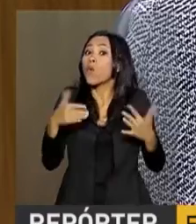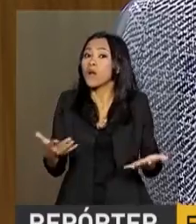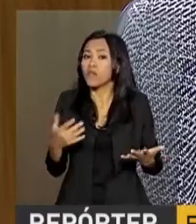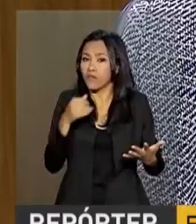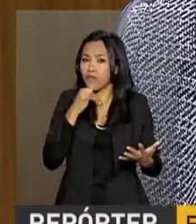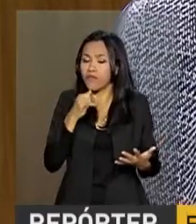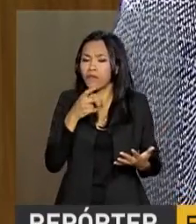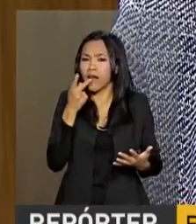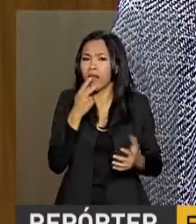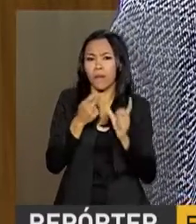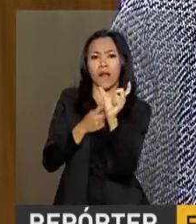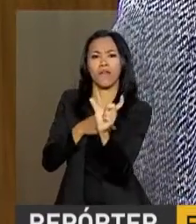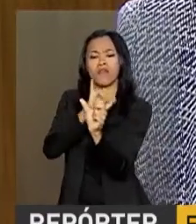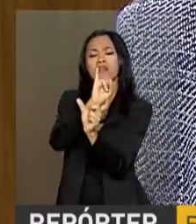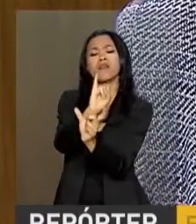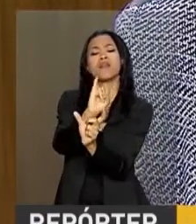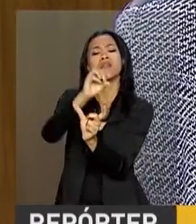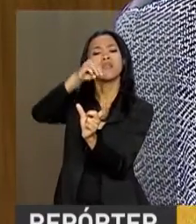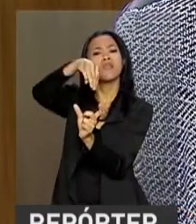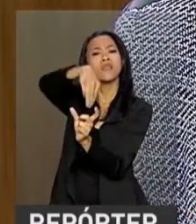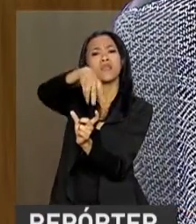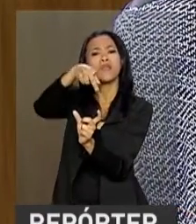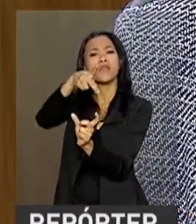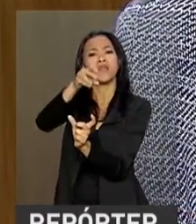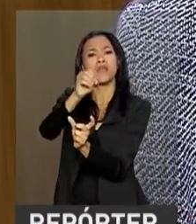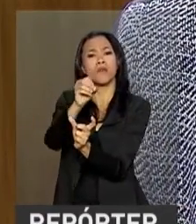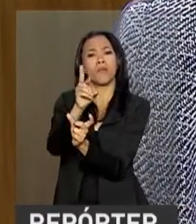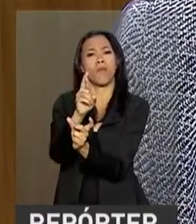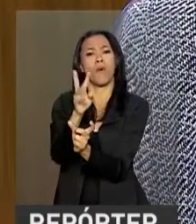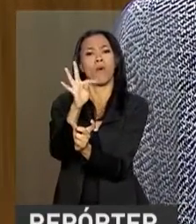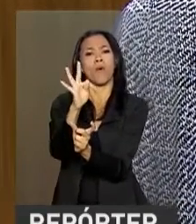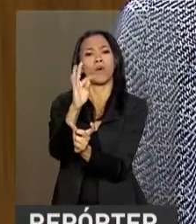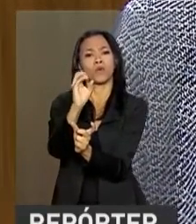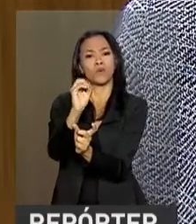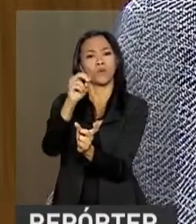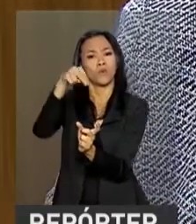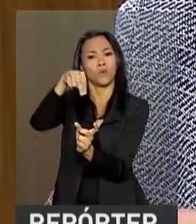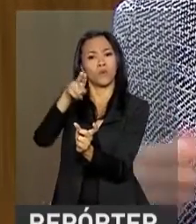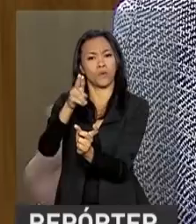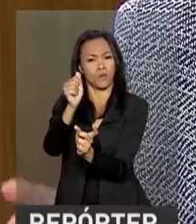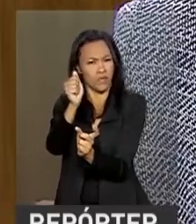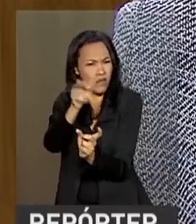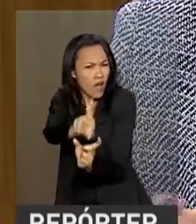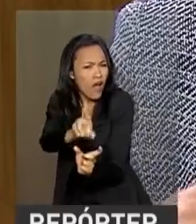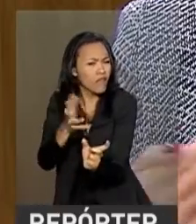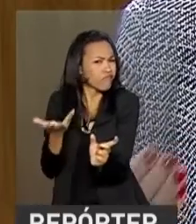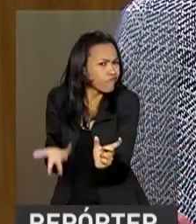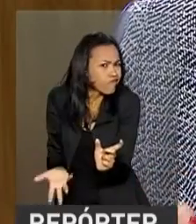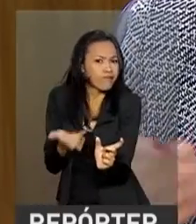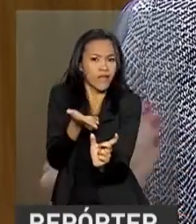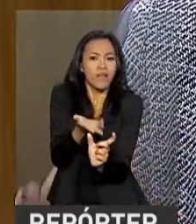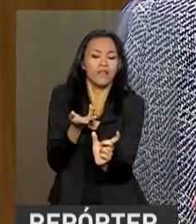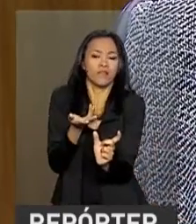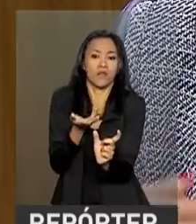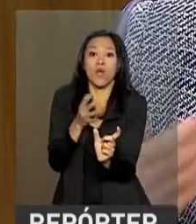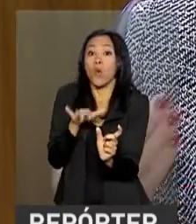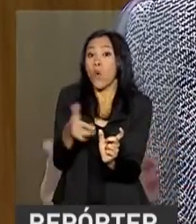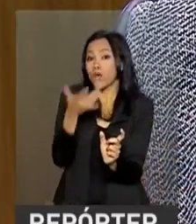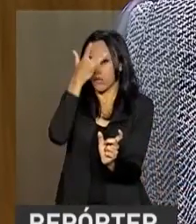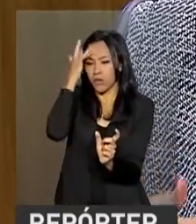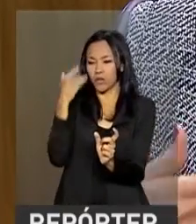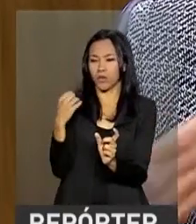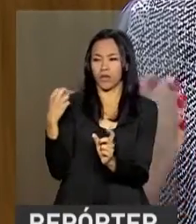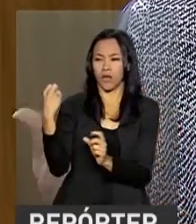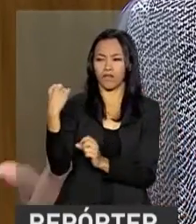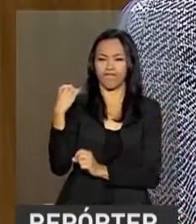já está dizendo que tem liberdade importunar alguém então quando você tem é alguém que quer corteja que está